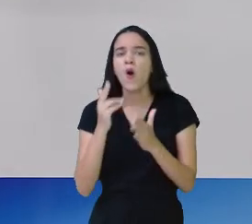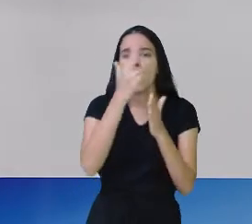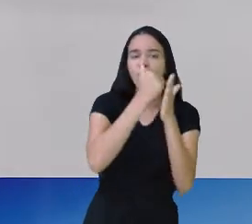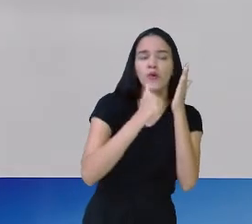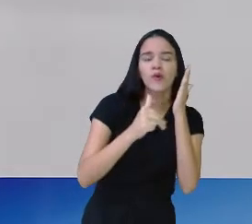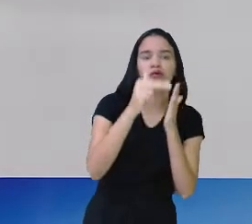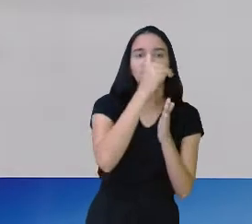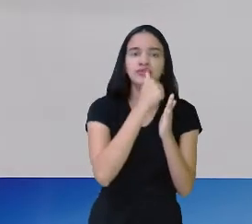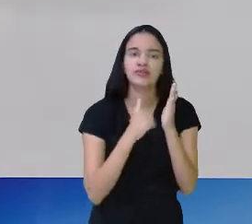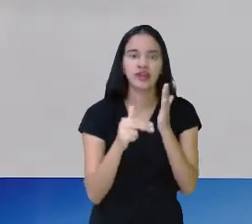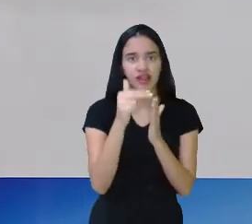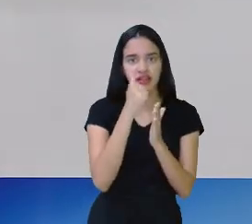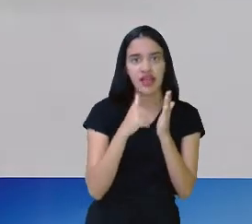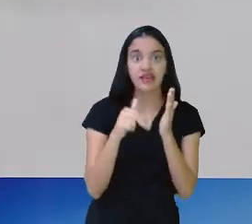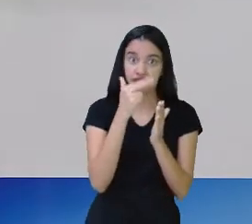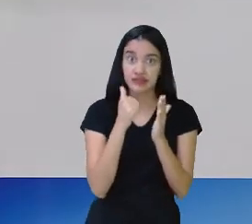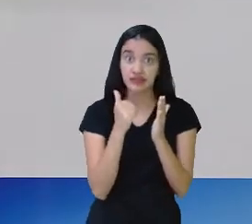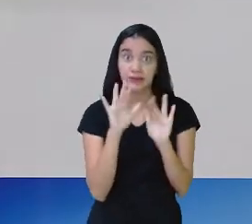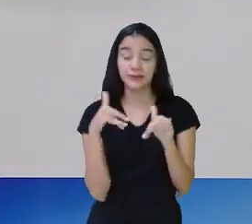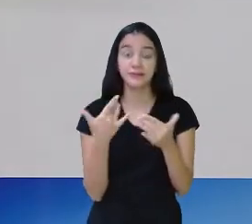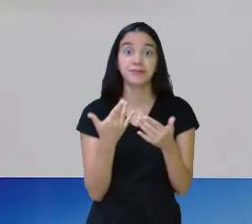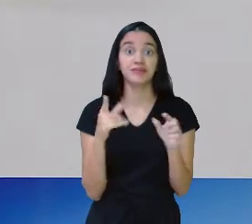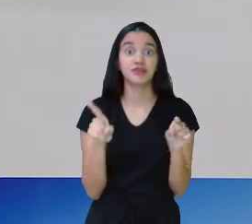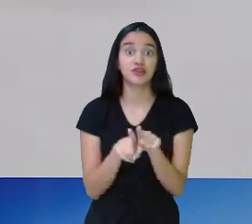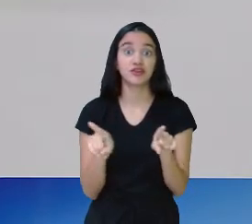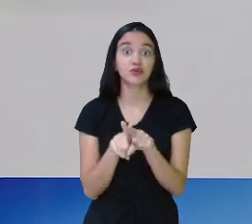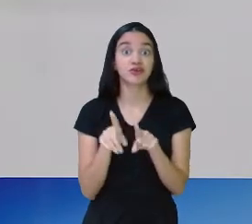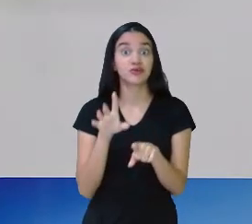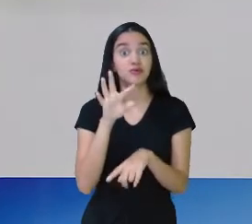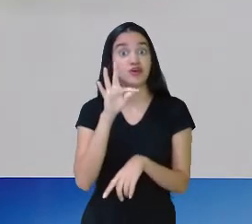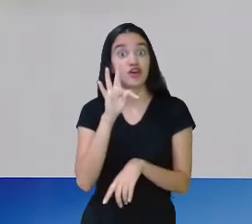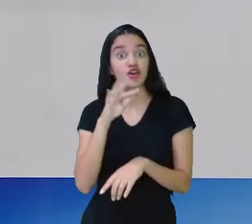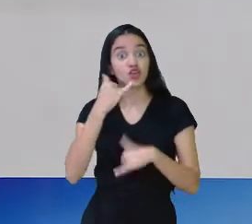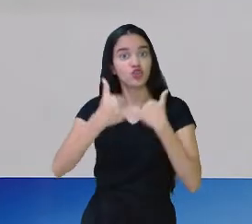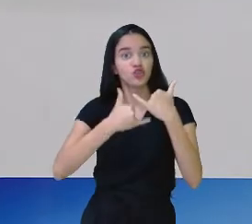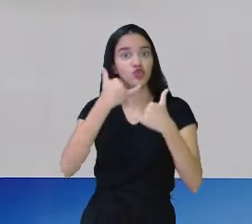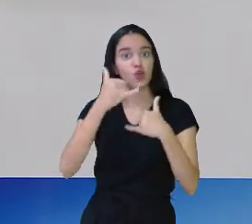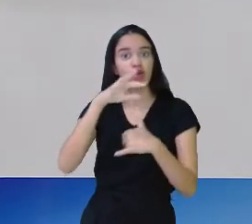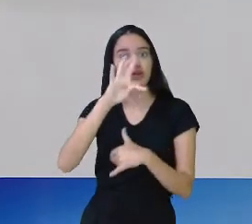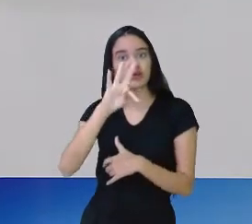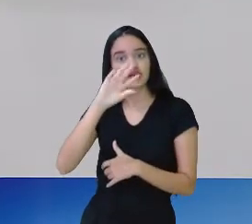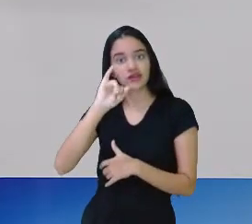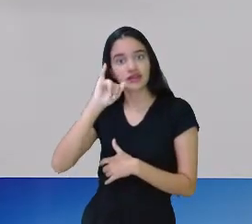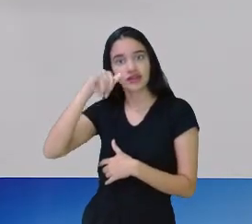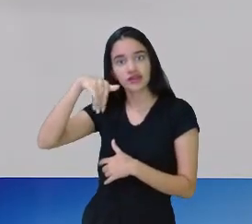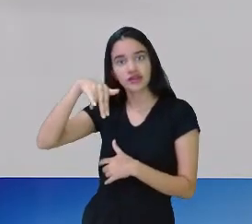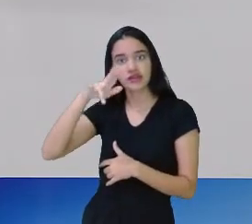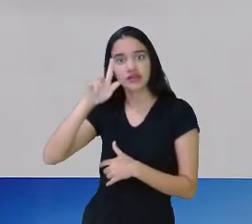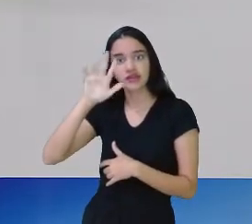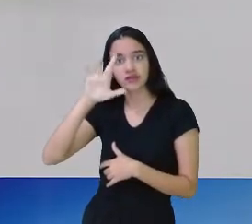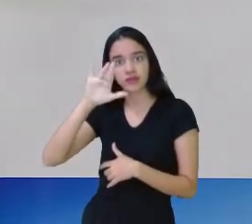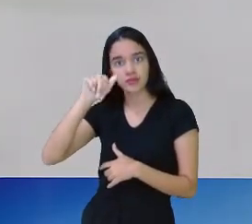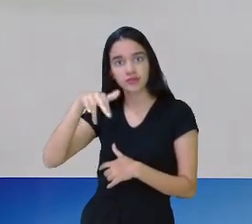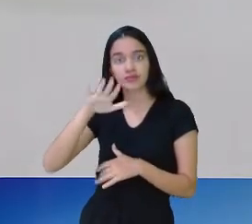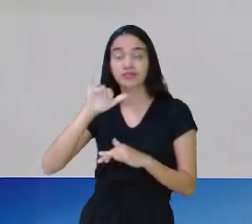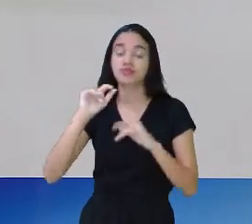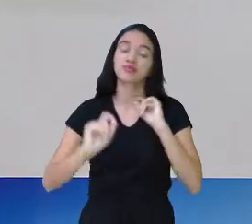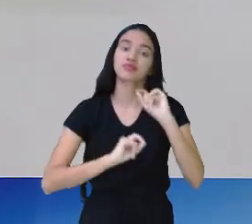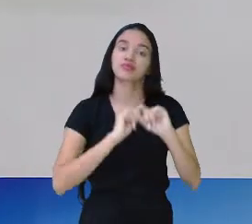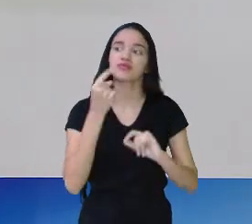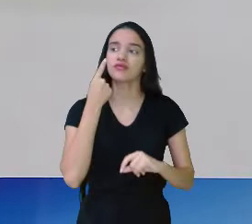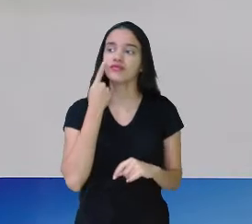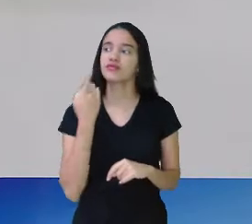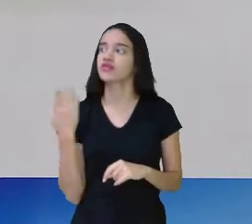desenhos formados a partir de um tangram. Vocês já ouviram falar no tangram? É um instrumento,